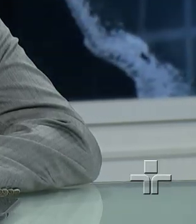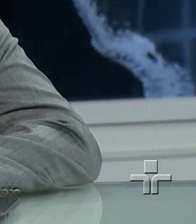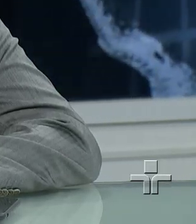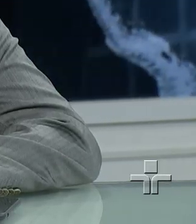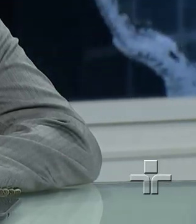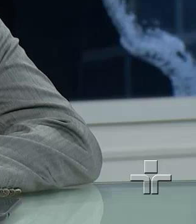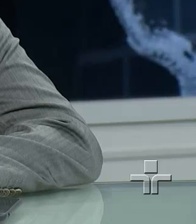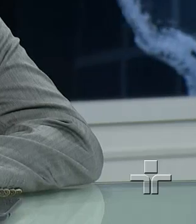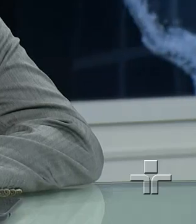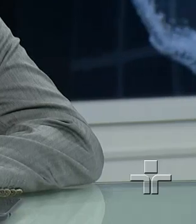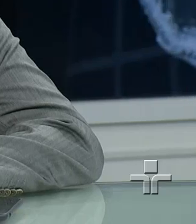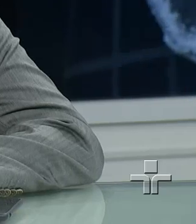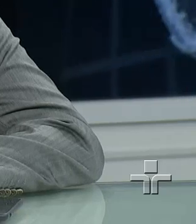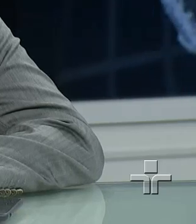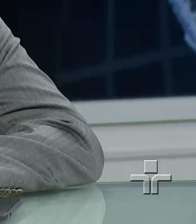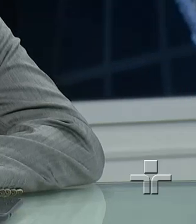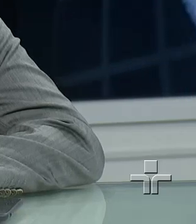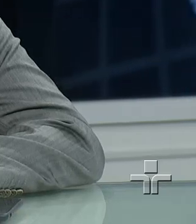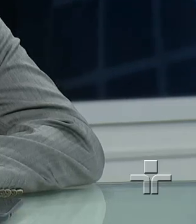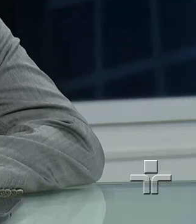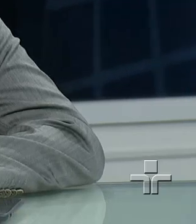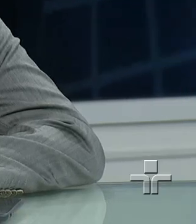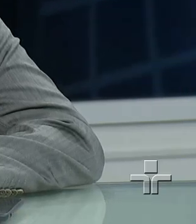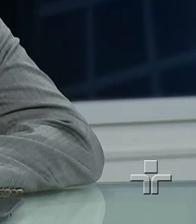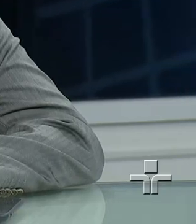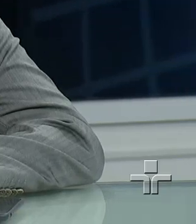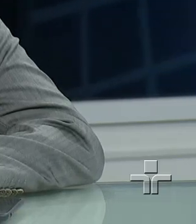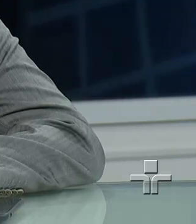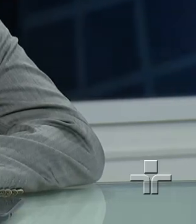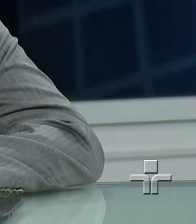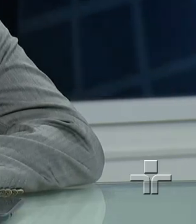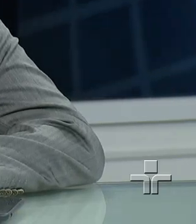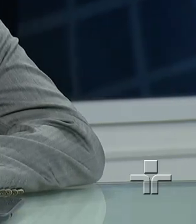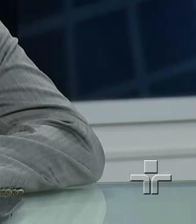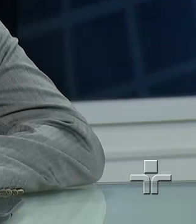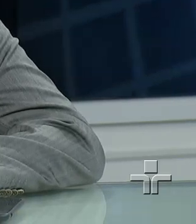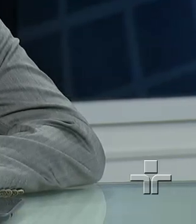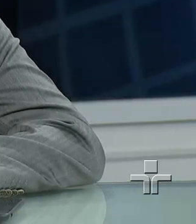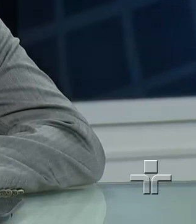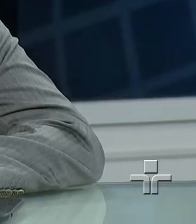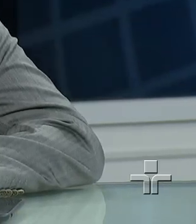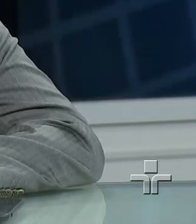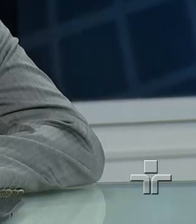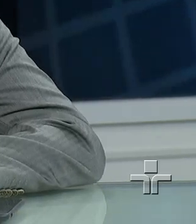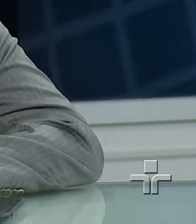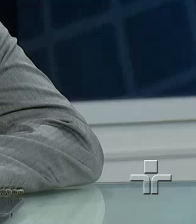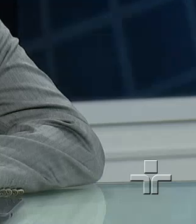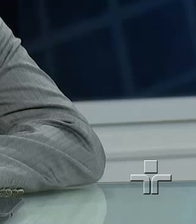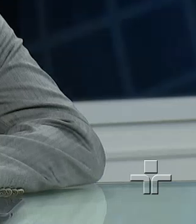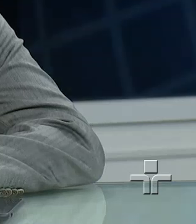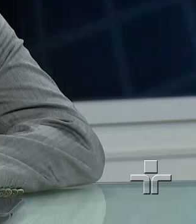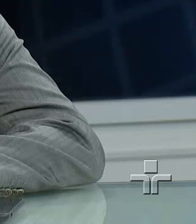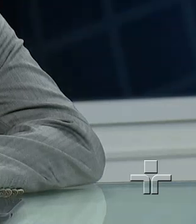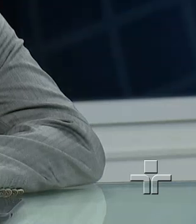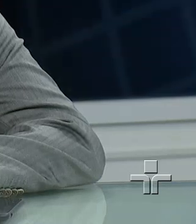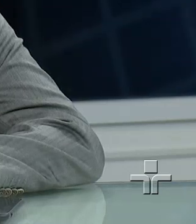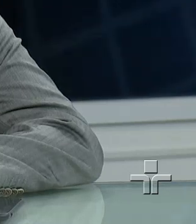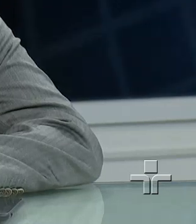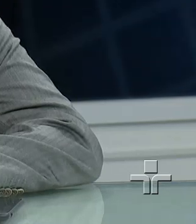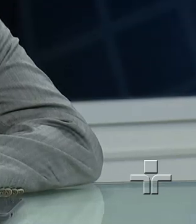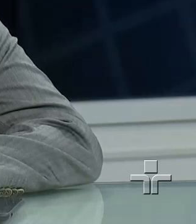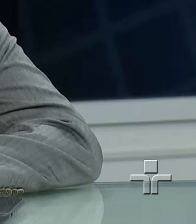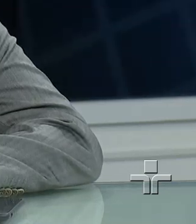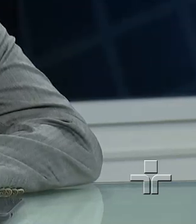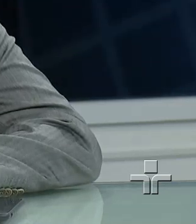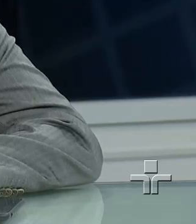essa igualdade entre homens e mulheres e, por favor, homofóbicos também, iguais. Muito bem. E não tratá-los de maneira desigual. Exatamente. Então,